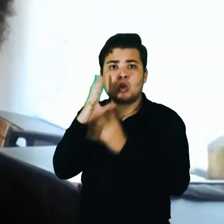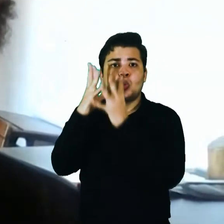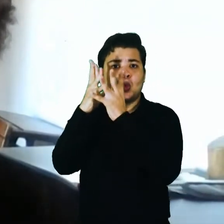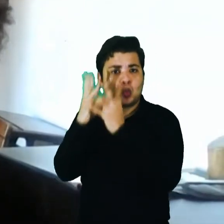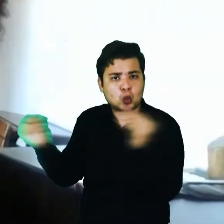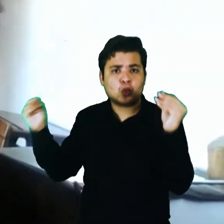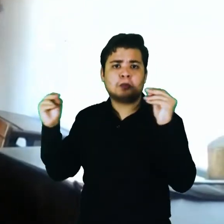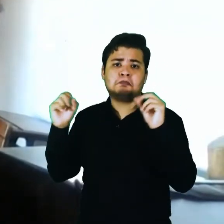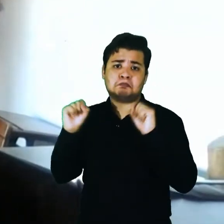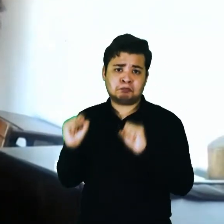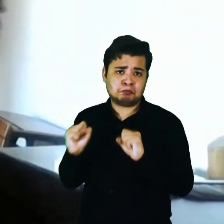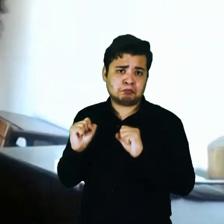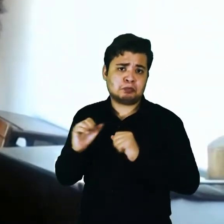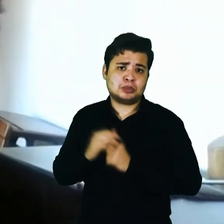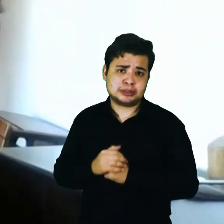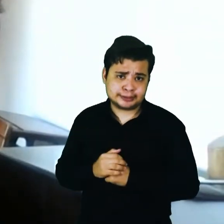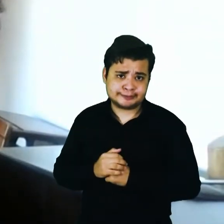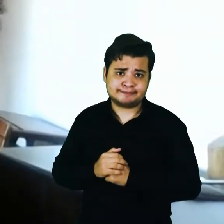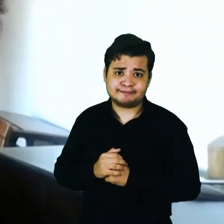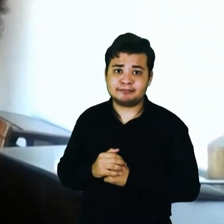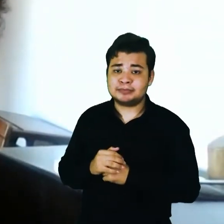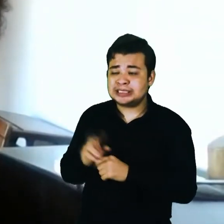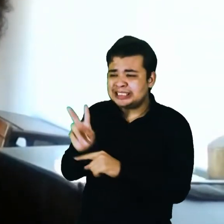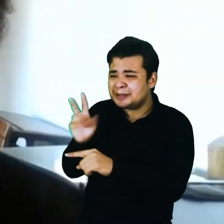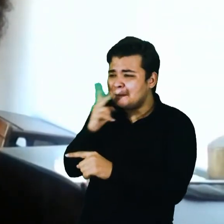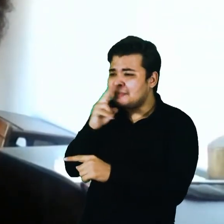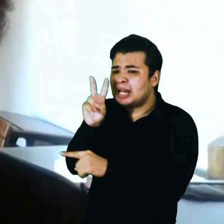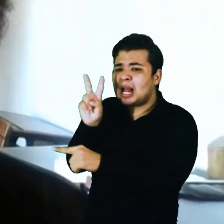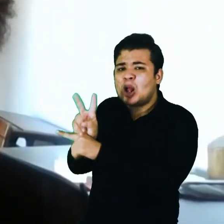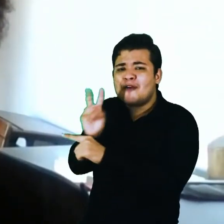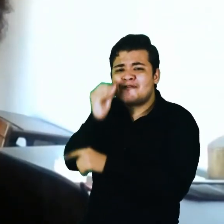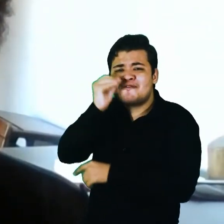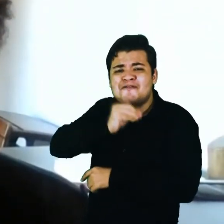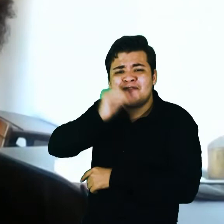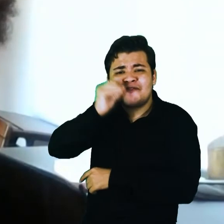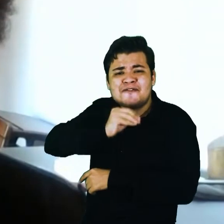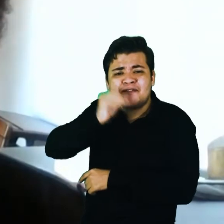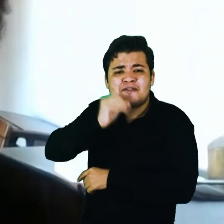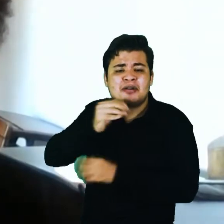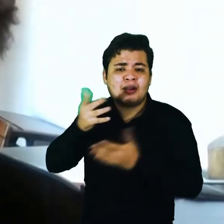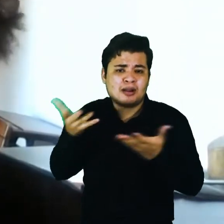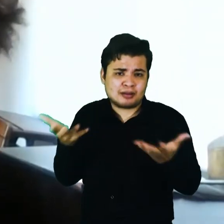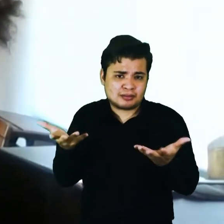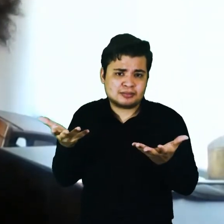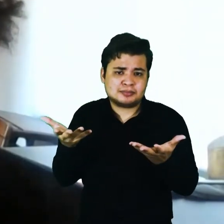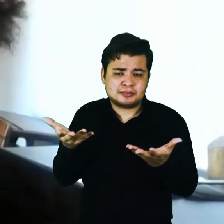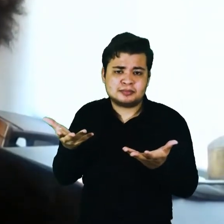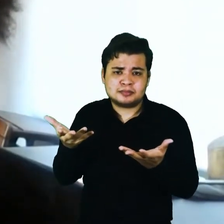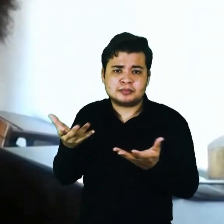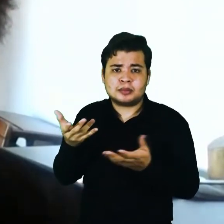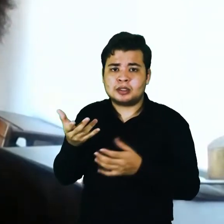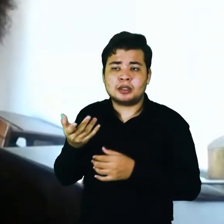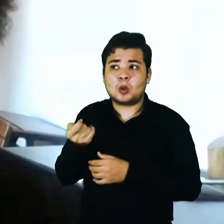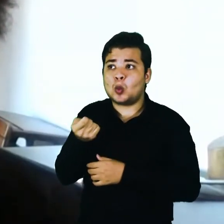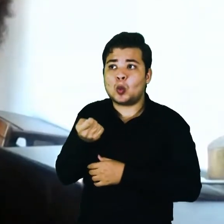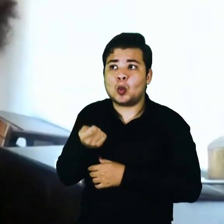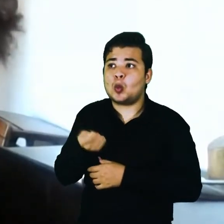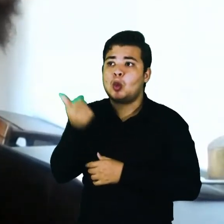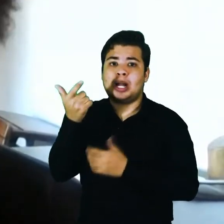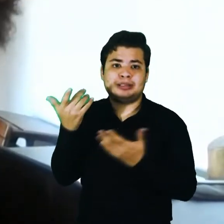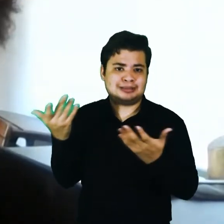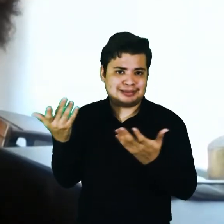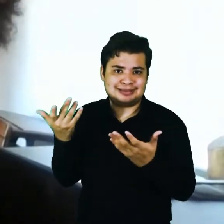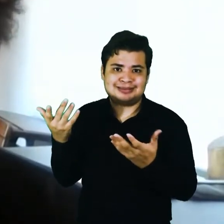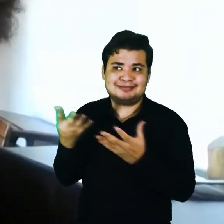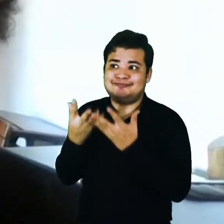né? Ela está numa situação de conservação muito vulnerável, quase, praticamente, ela